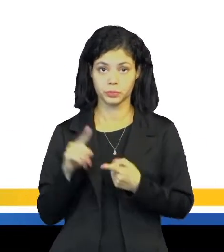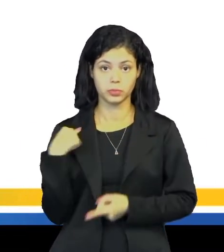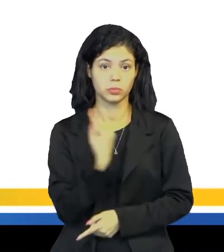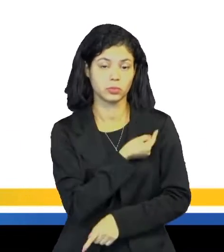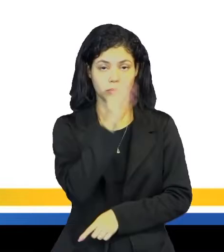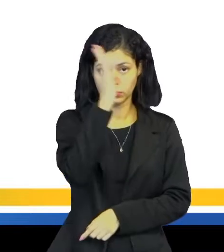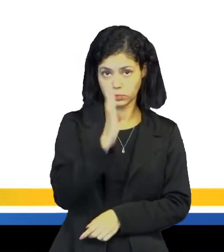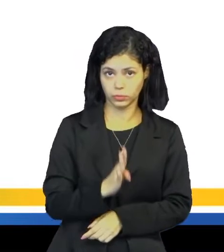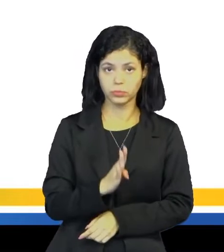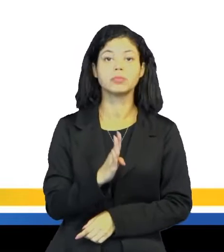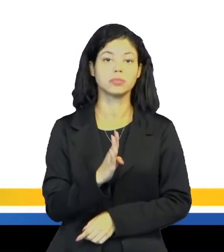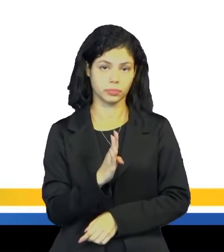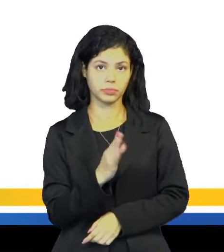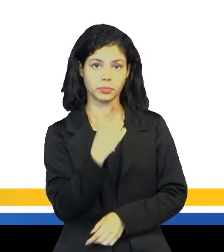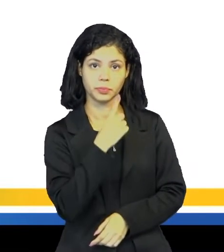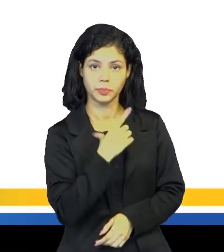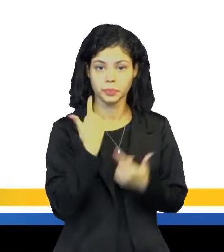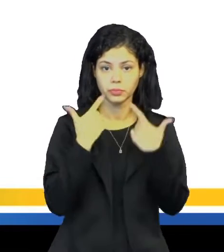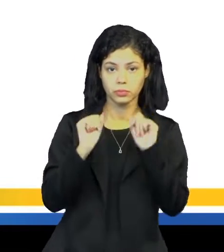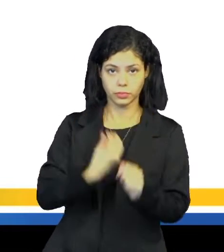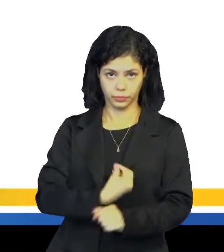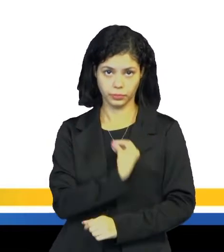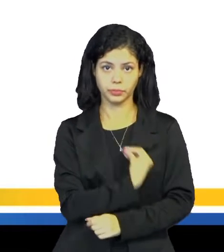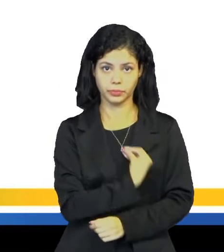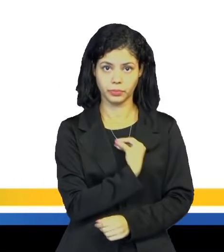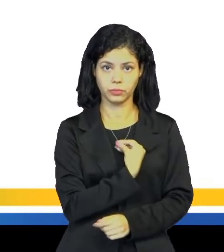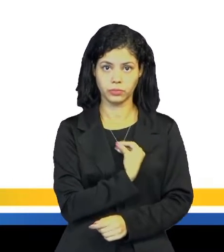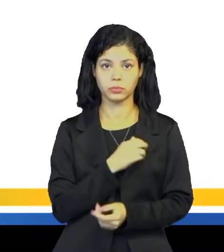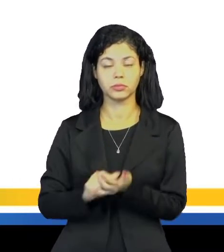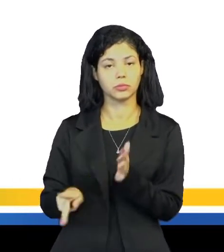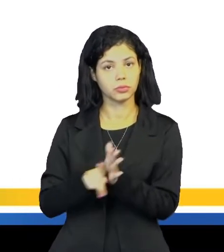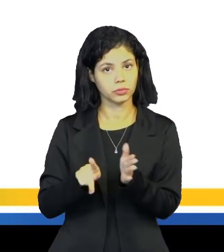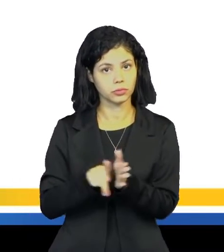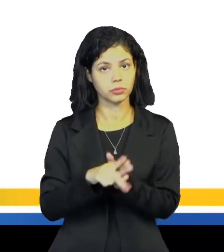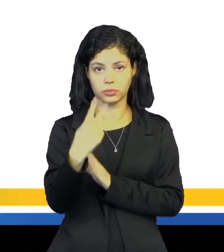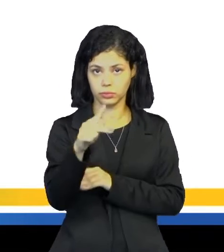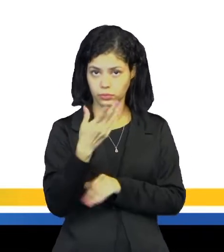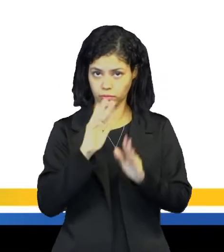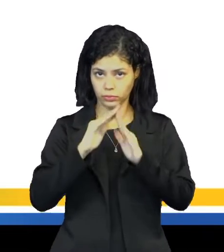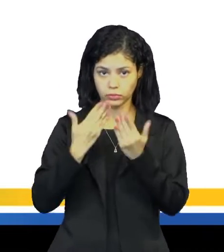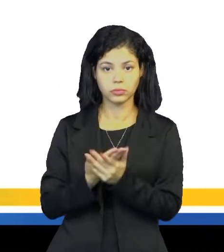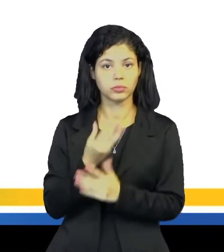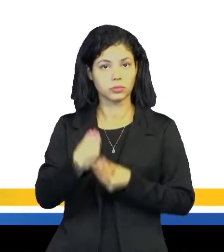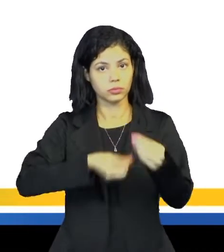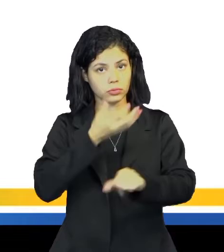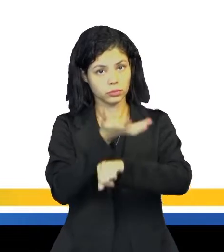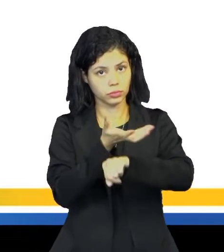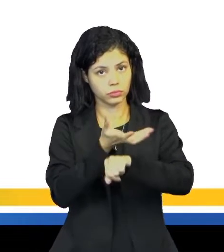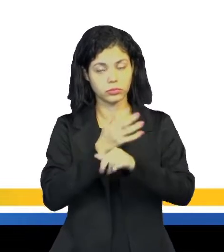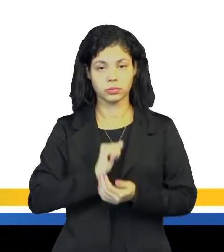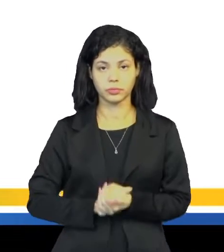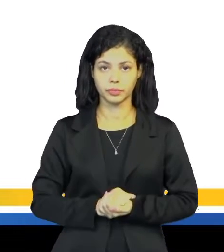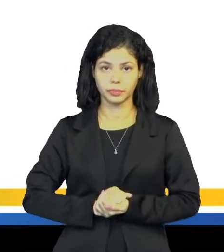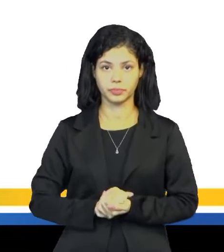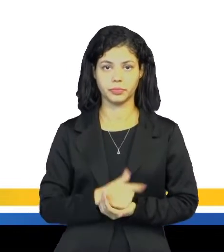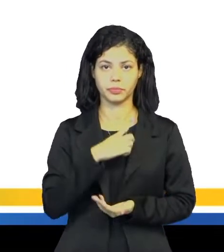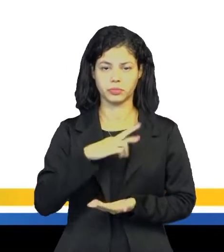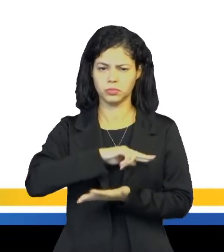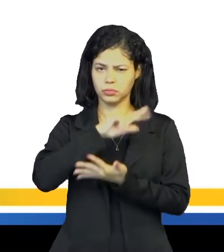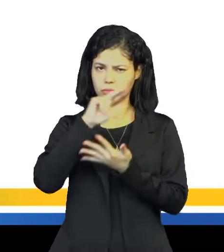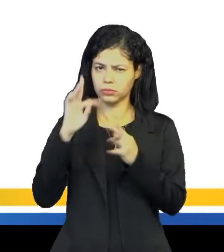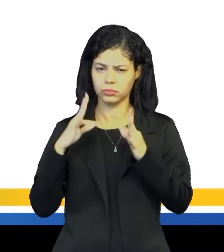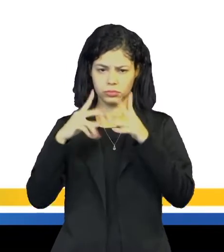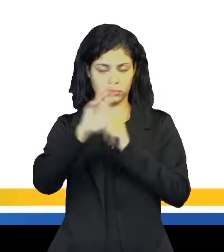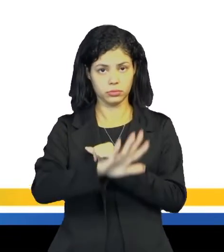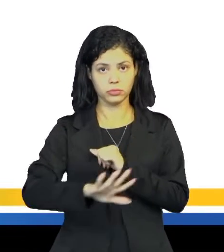aqui no Brasil, né, essa língua está presente no currículo de vocês, né, como disciplina na escola. Então, existe todo